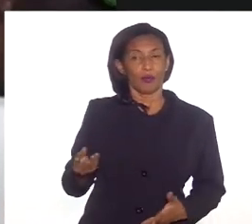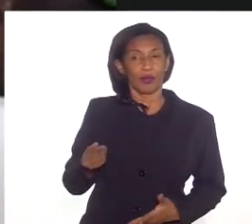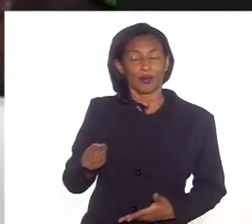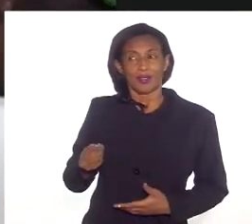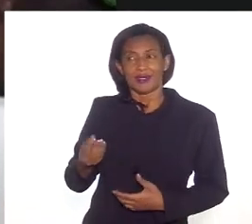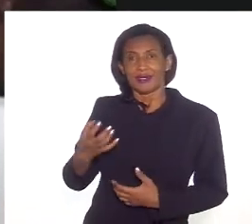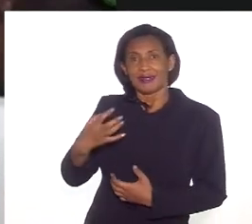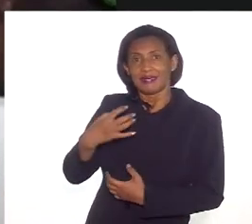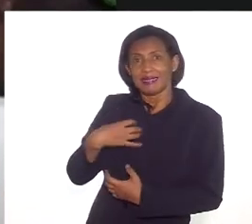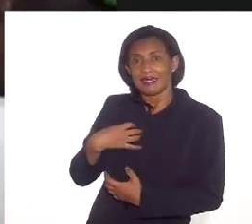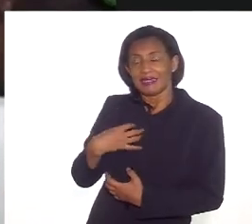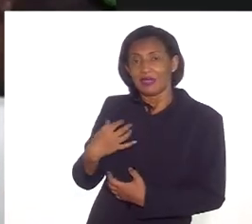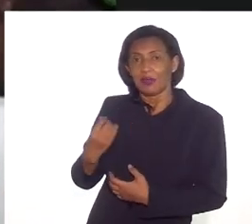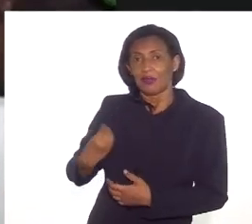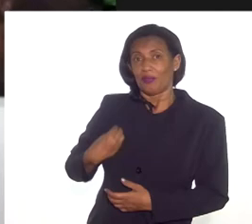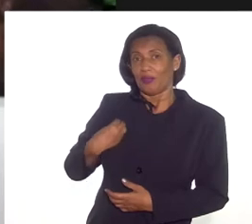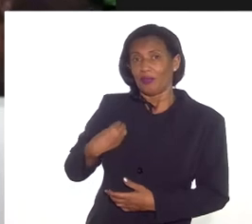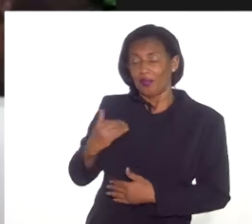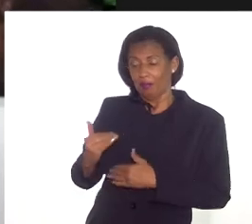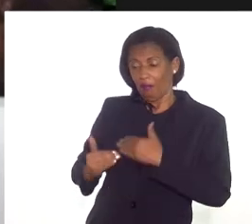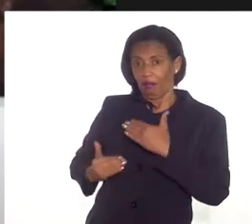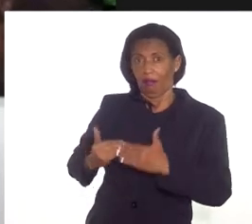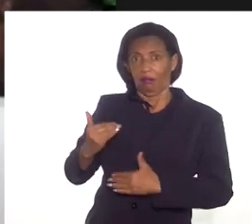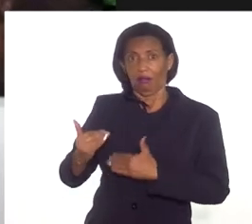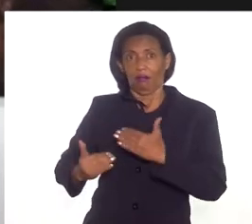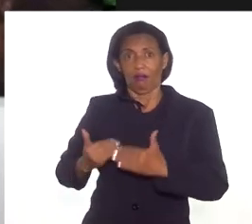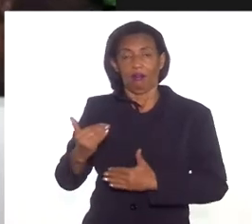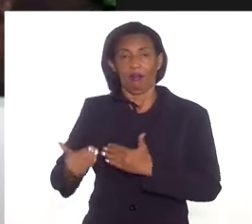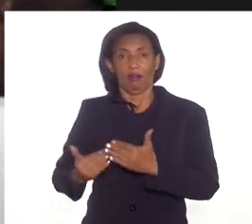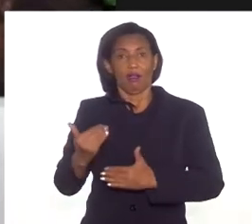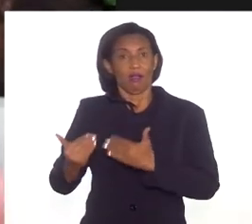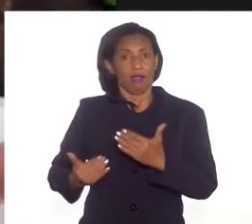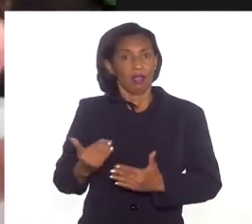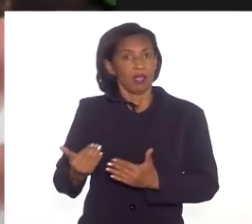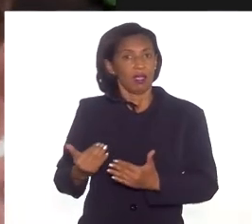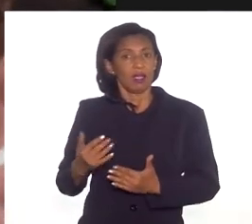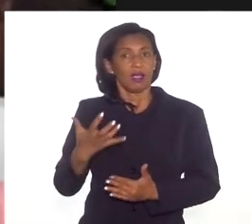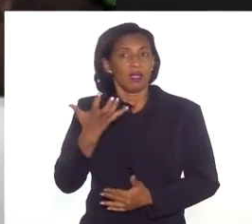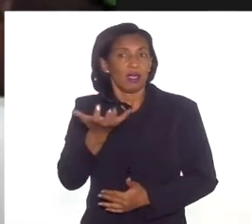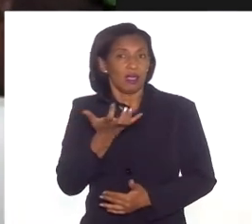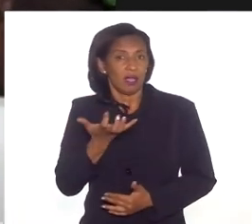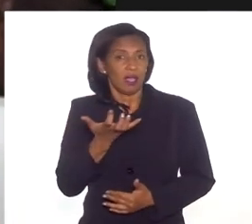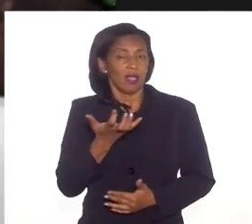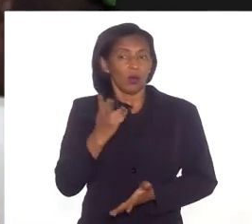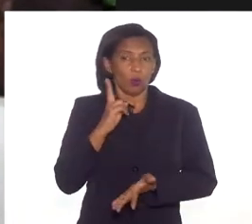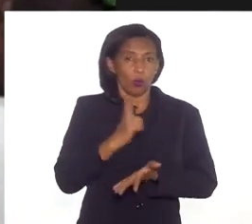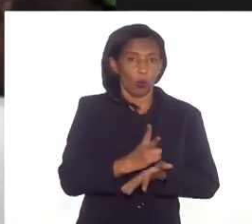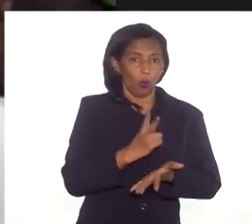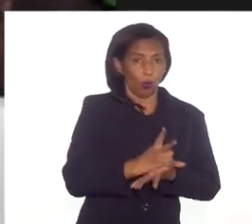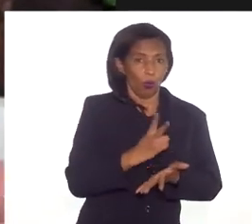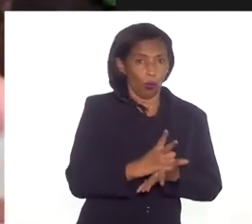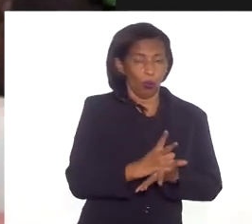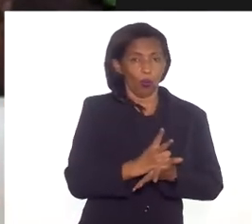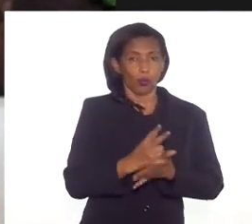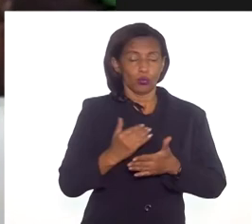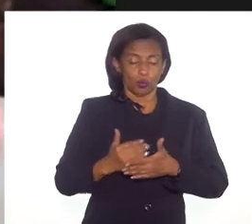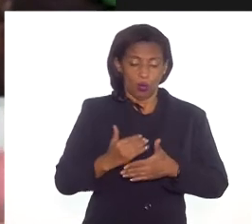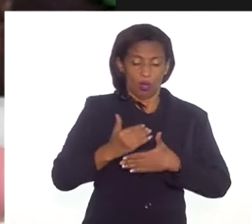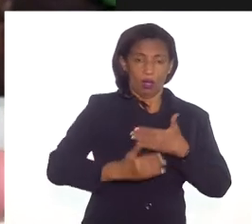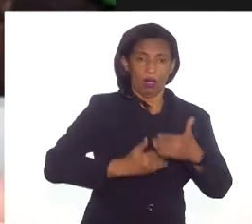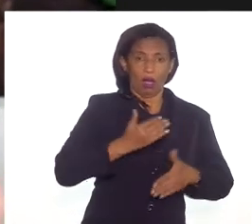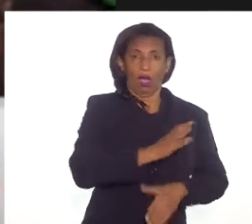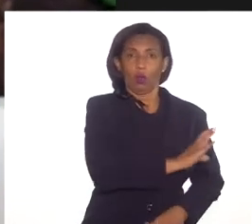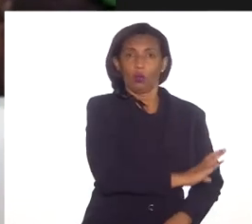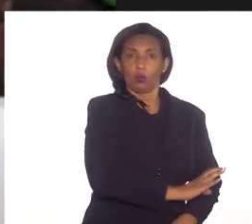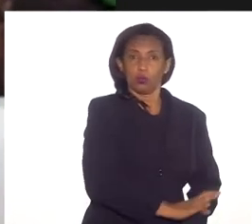tentando sobreviver apesar disso tudo, e tentando buscar e manter parte da sua tradição, manter parte